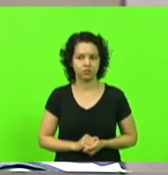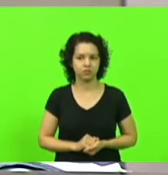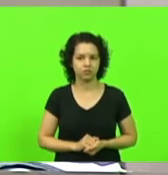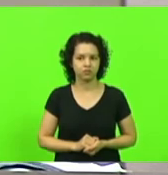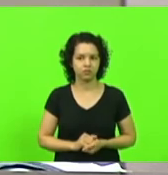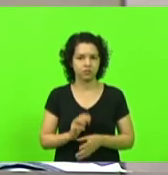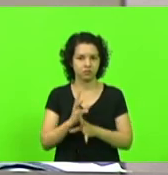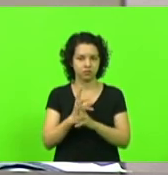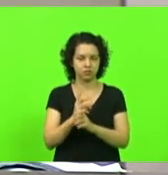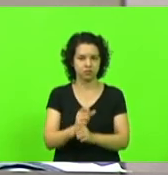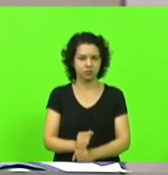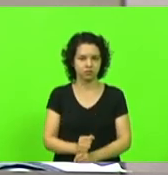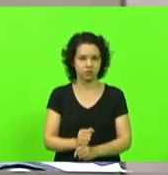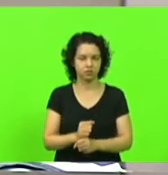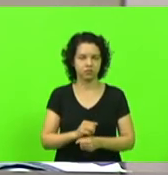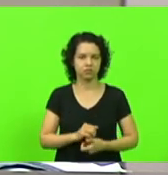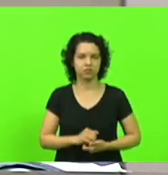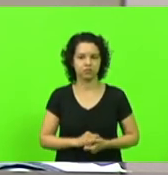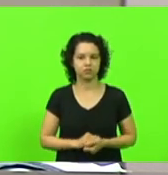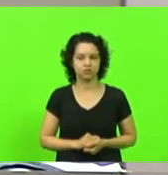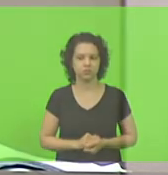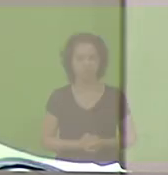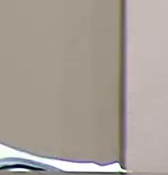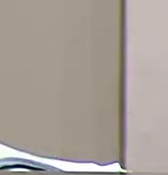Colho o resultado.